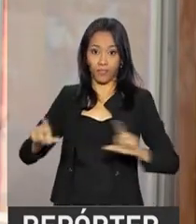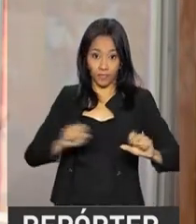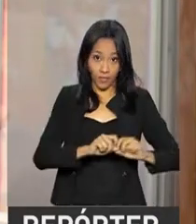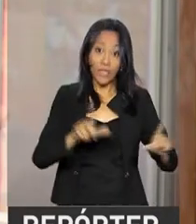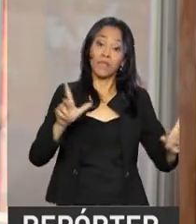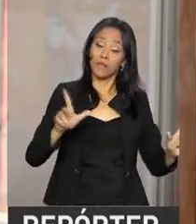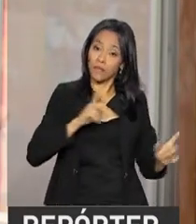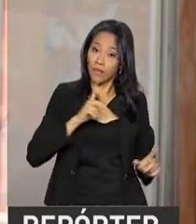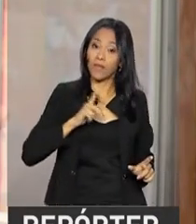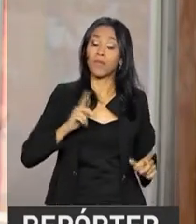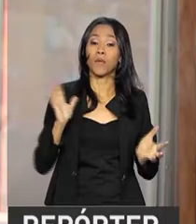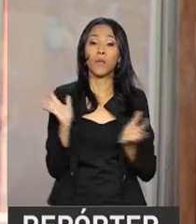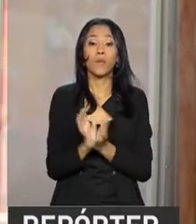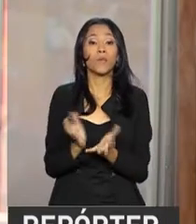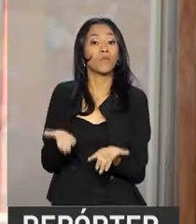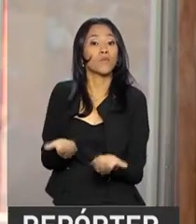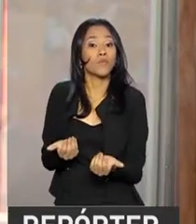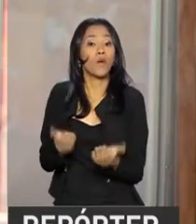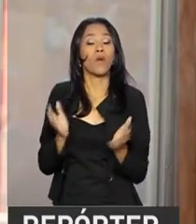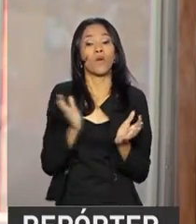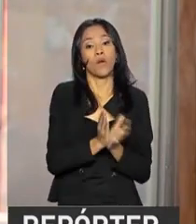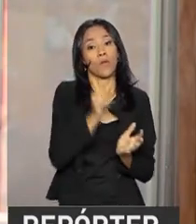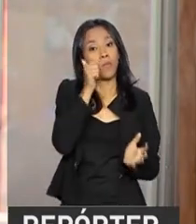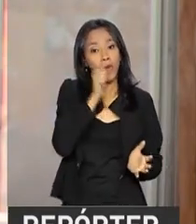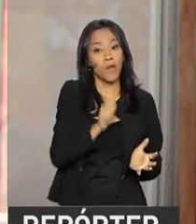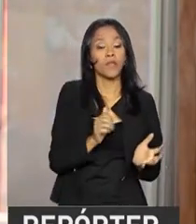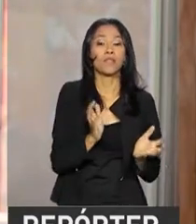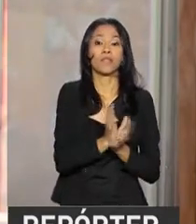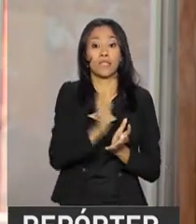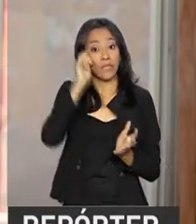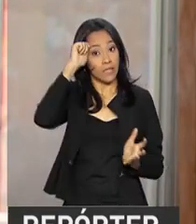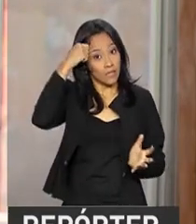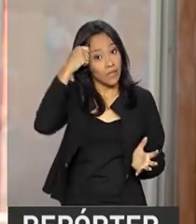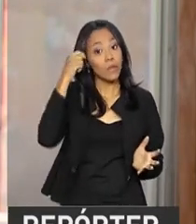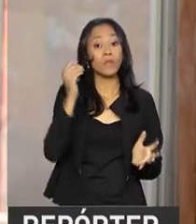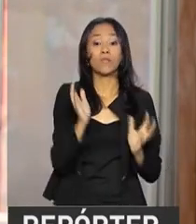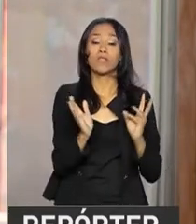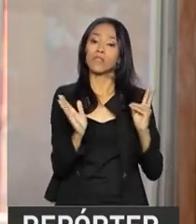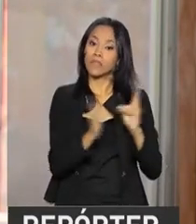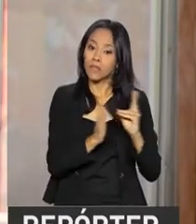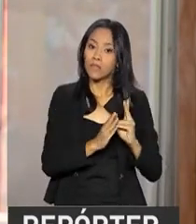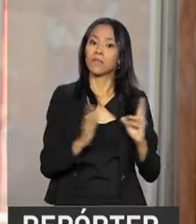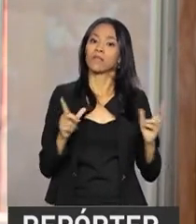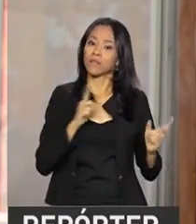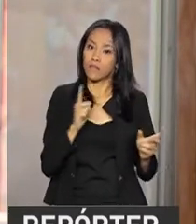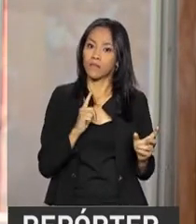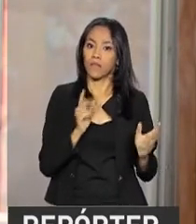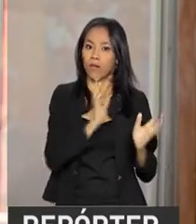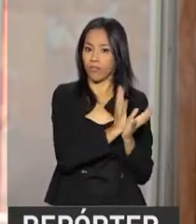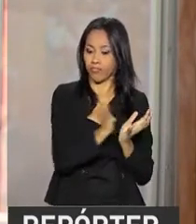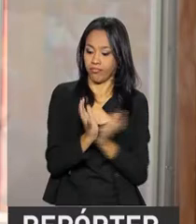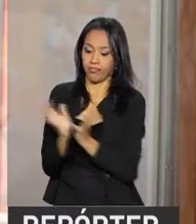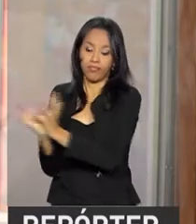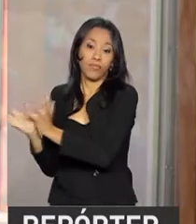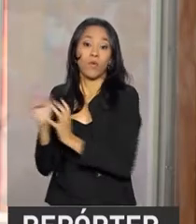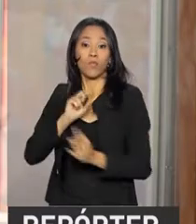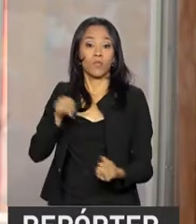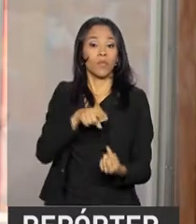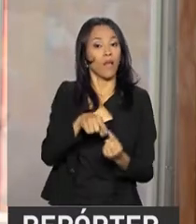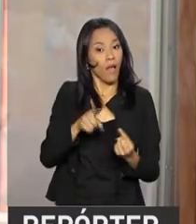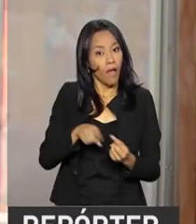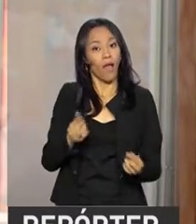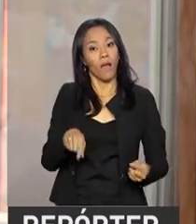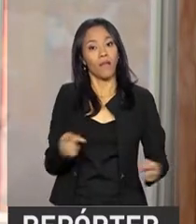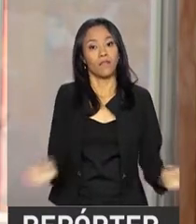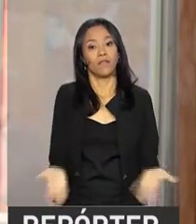também uma reserva para mulheres negros indígenas para que todos possam participar dessas produções a idéia é incentivar a participação